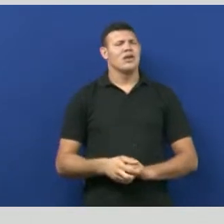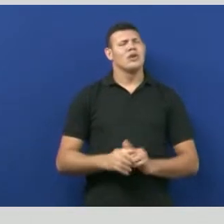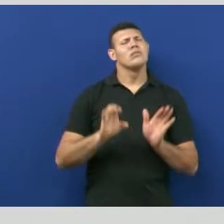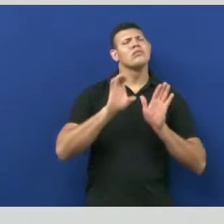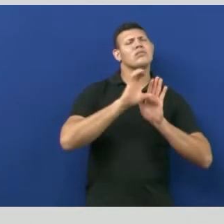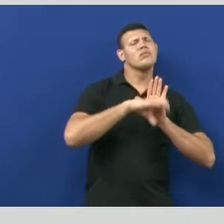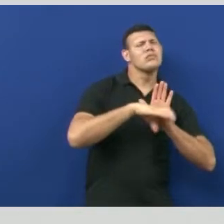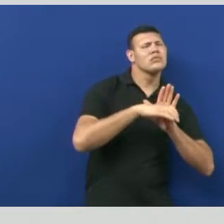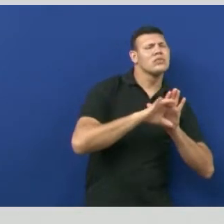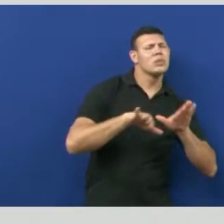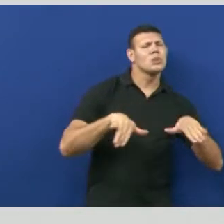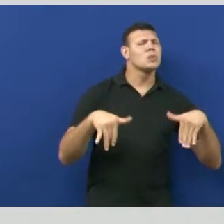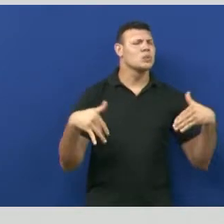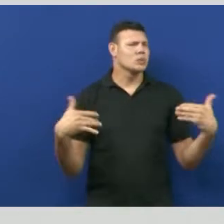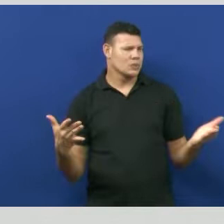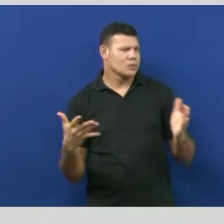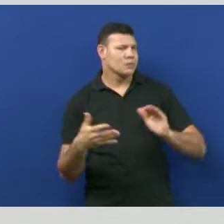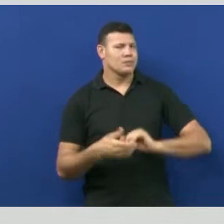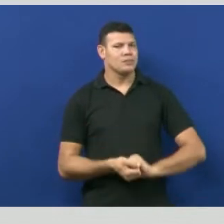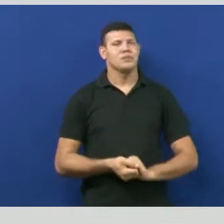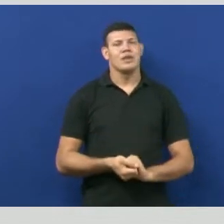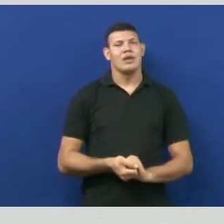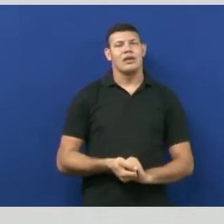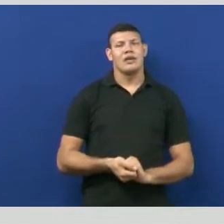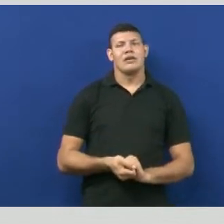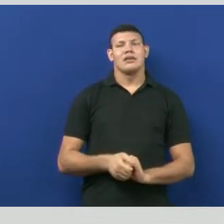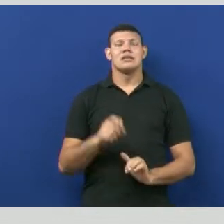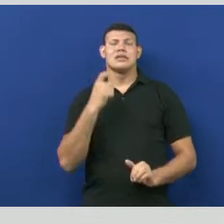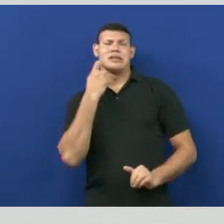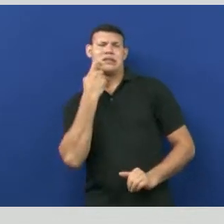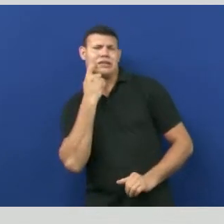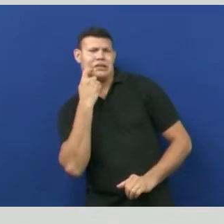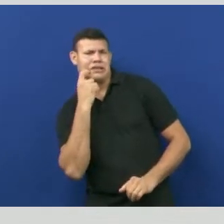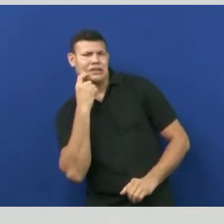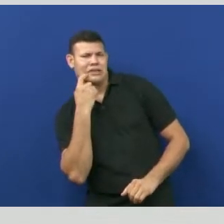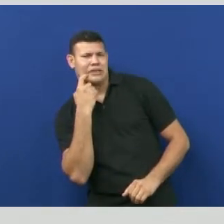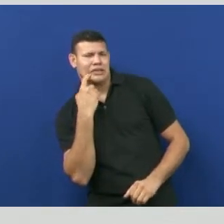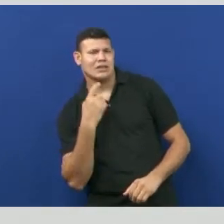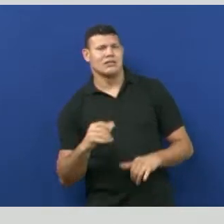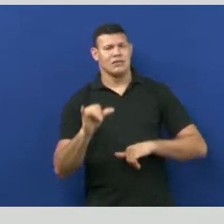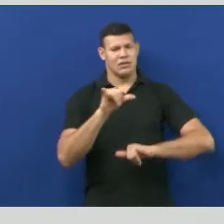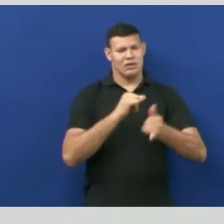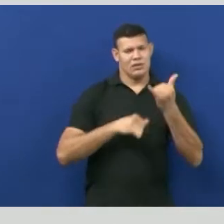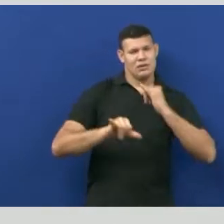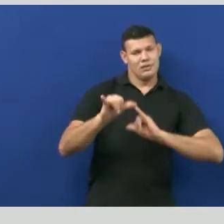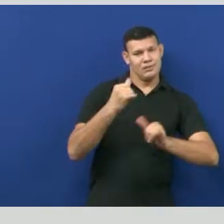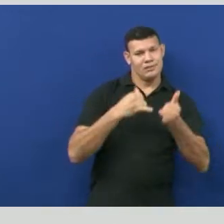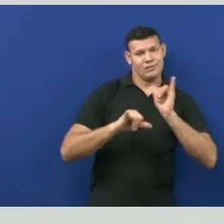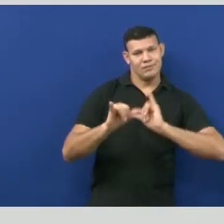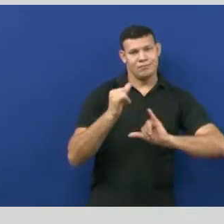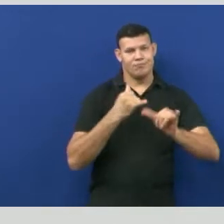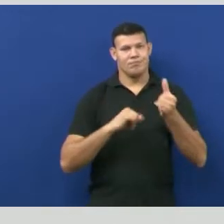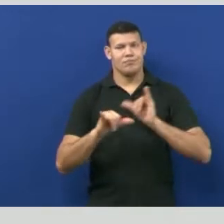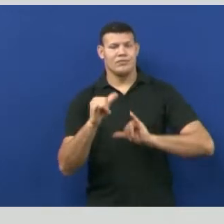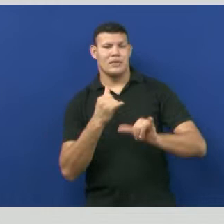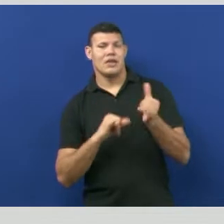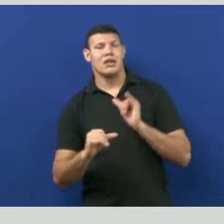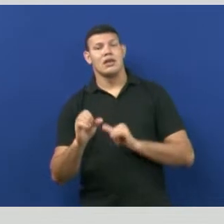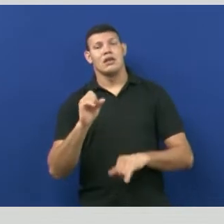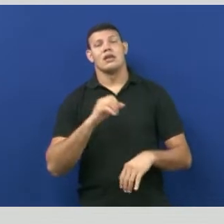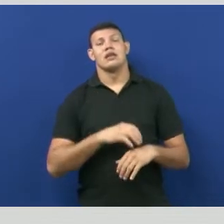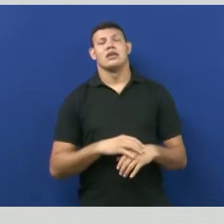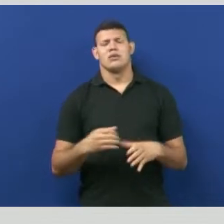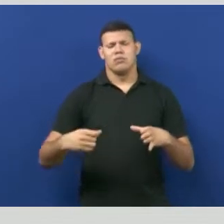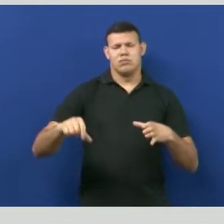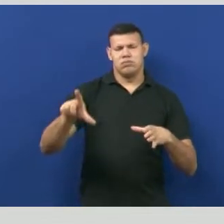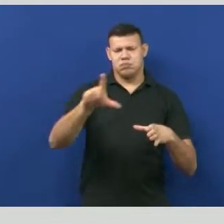das bases e dos sais. O conceito dos ácidos diz que as substâncias ácidas ionizam em solução aquosa